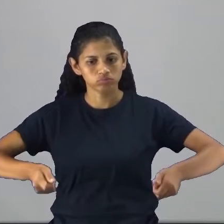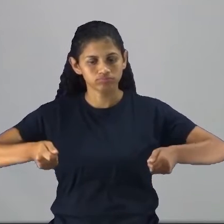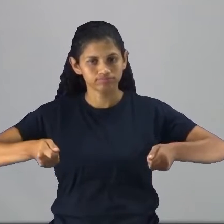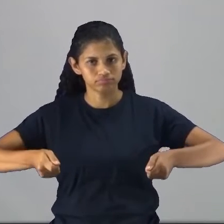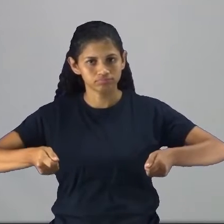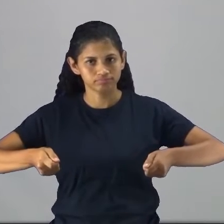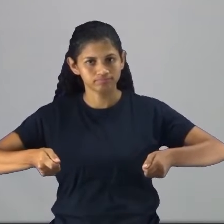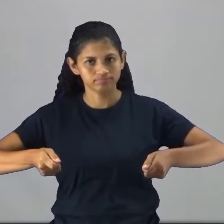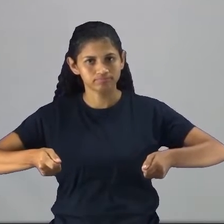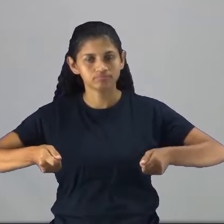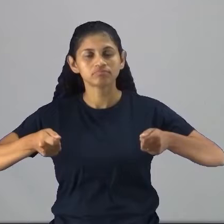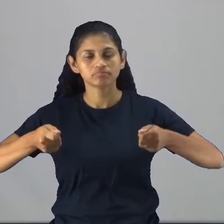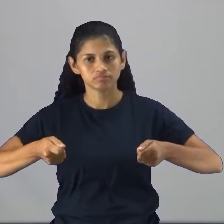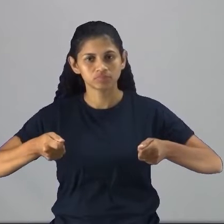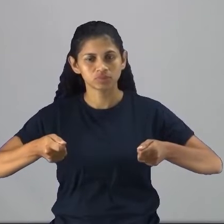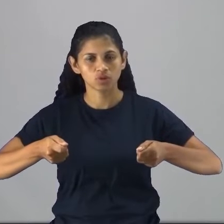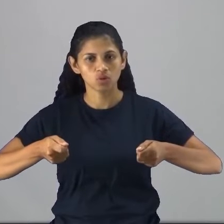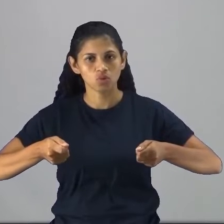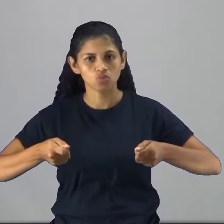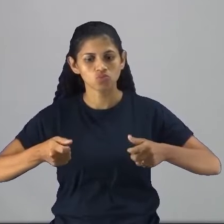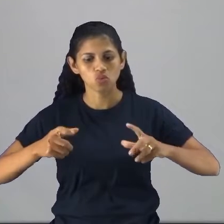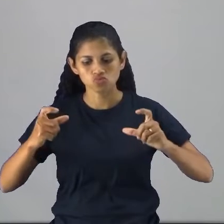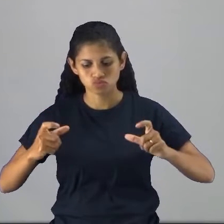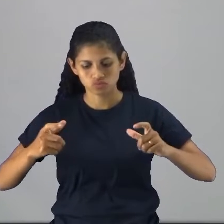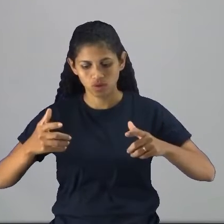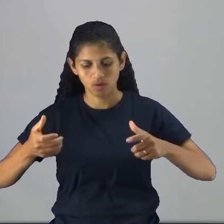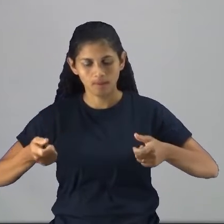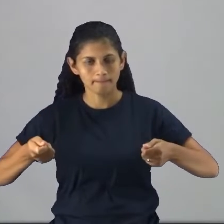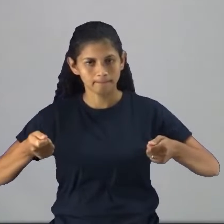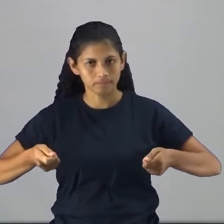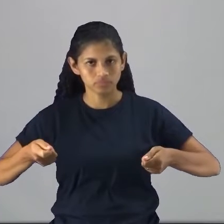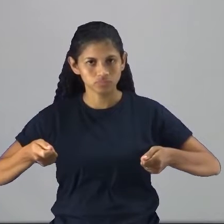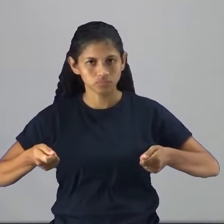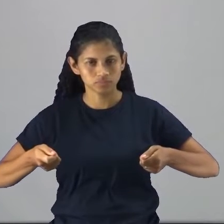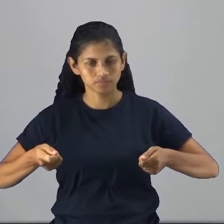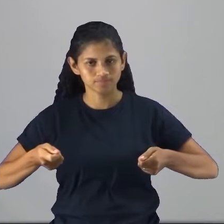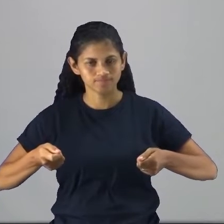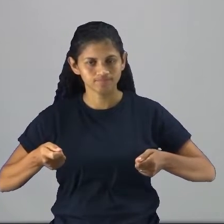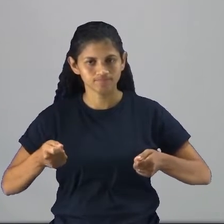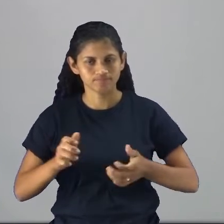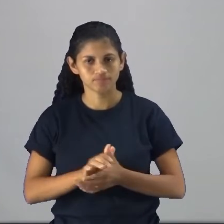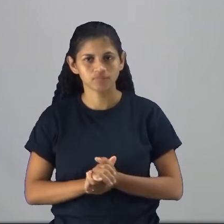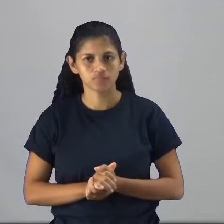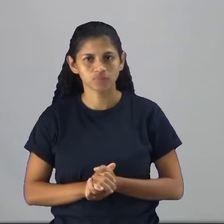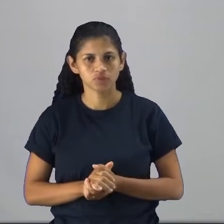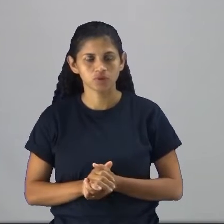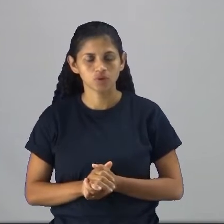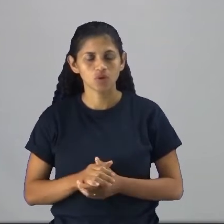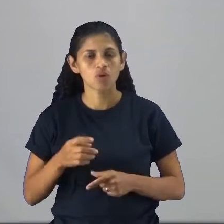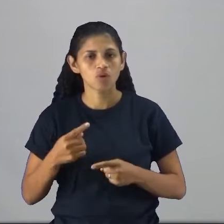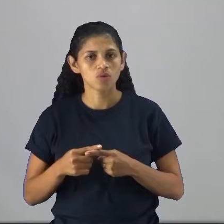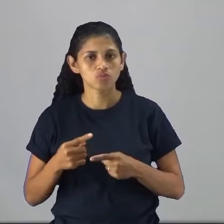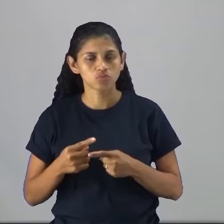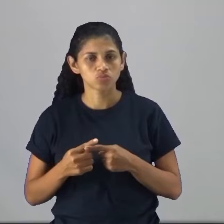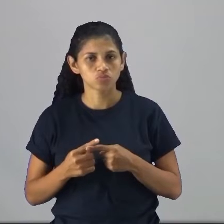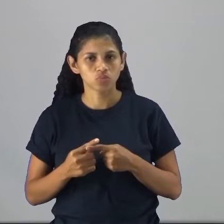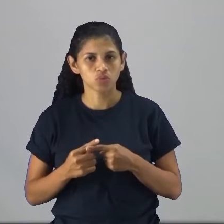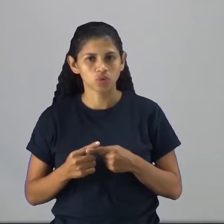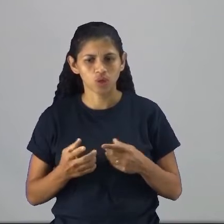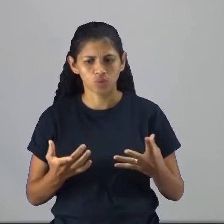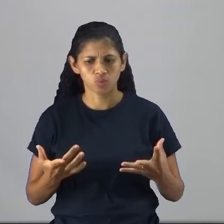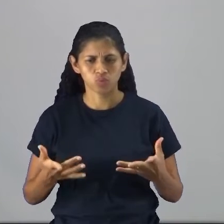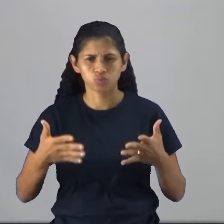muita facilidade, então você consegue pegar naquela panela, manusear, porque ela não esquenta com tanta